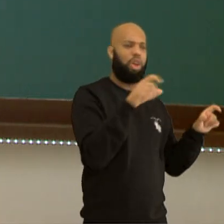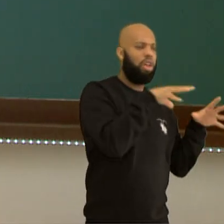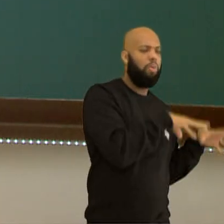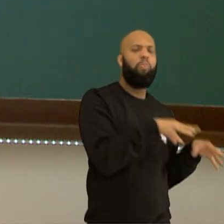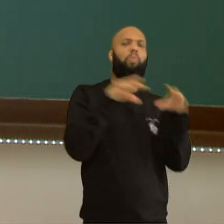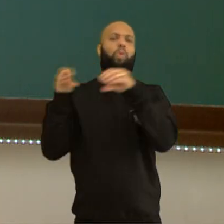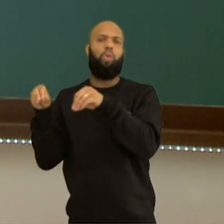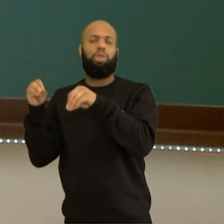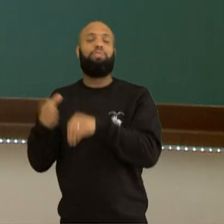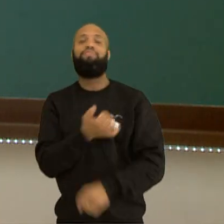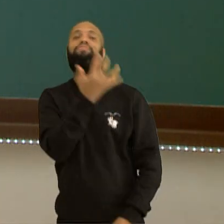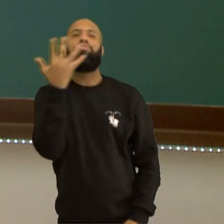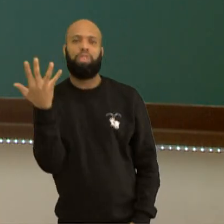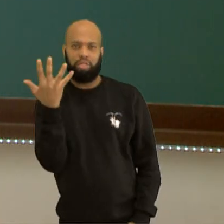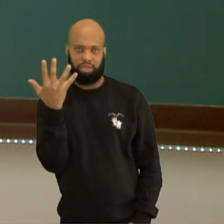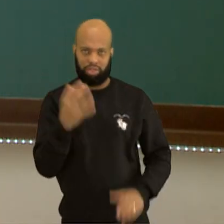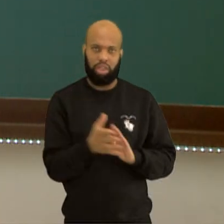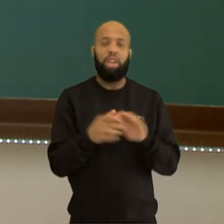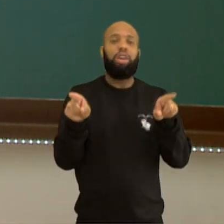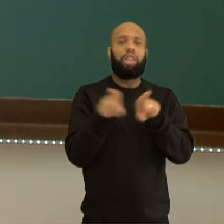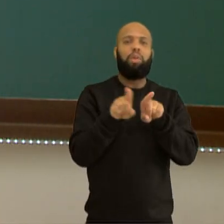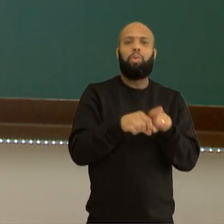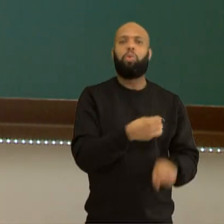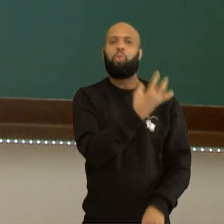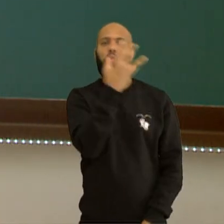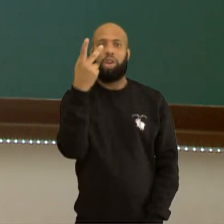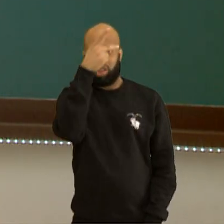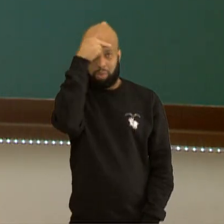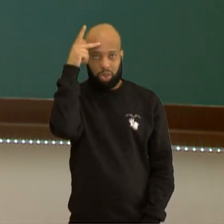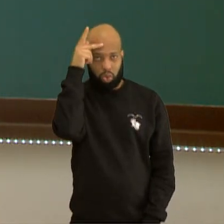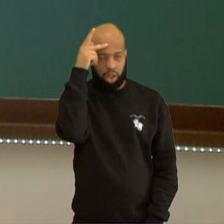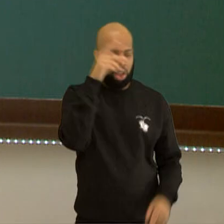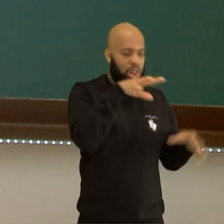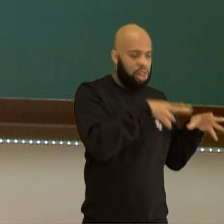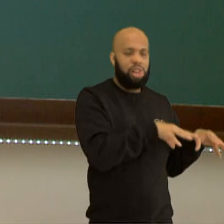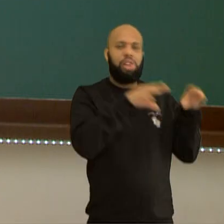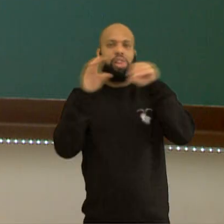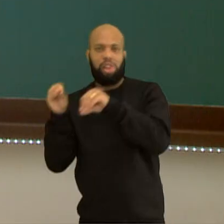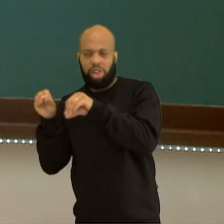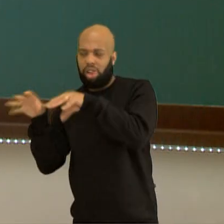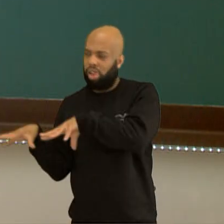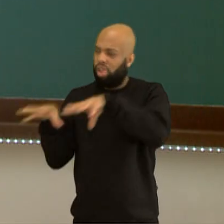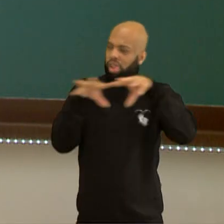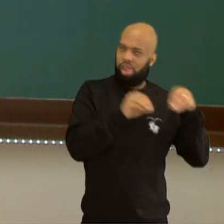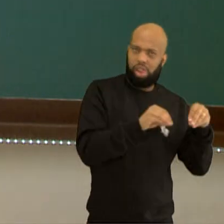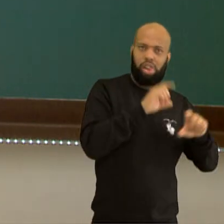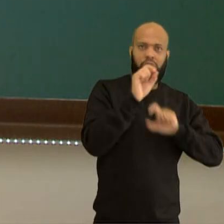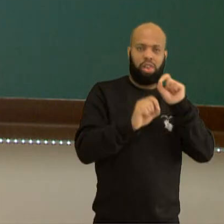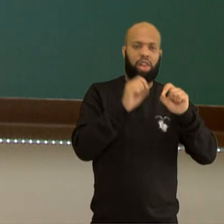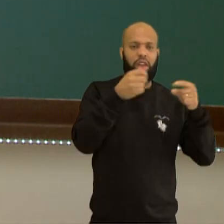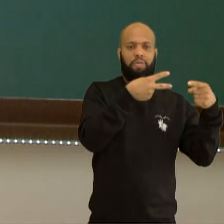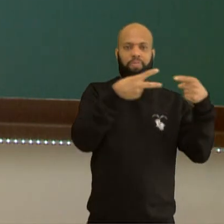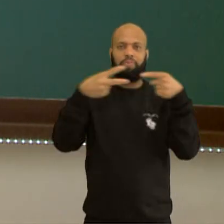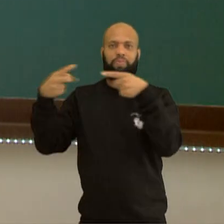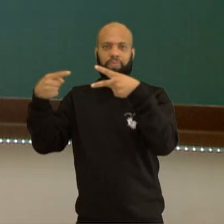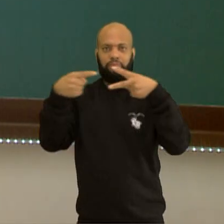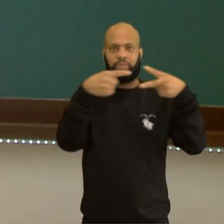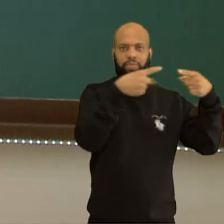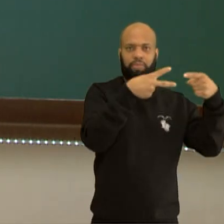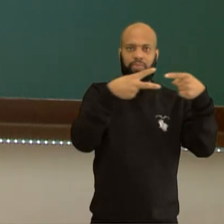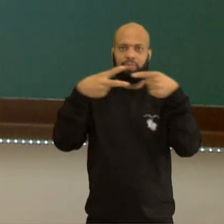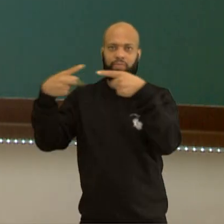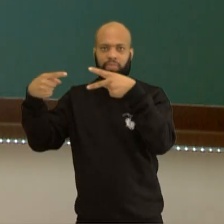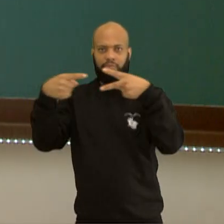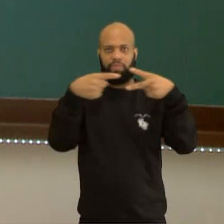de um local para o outro? Quantas pessoas migram? Então, aí está mais relacionada a ideia do fluxo migratório. E